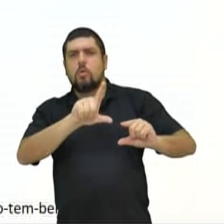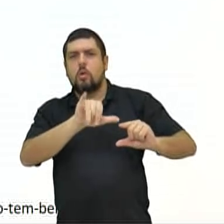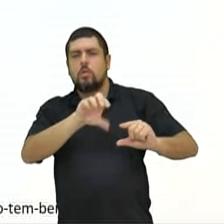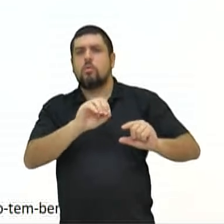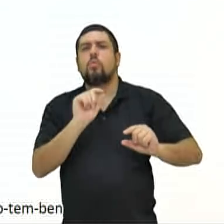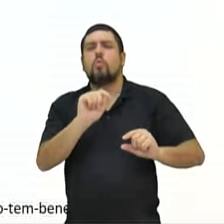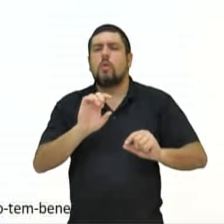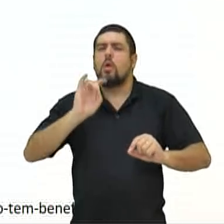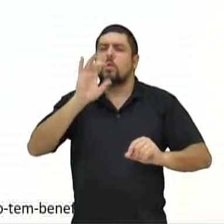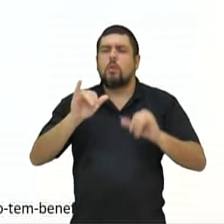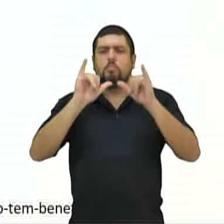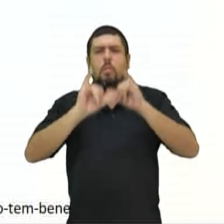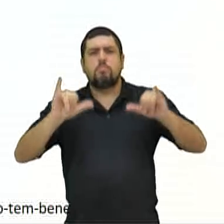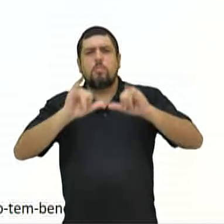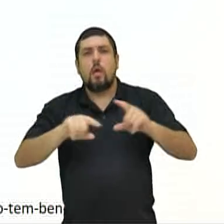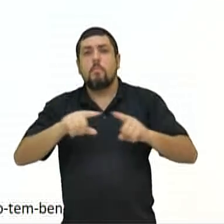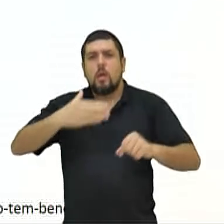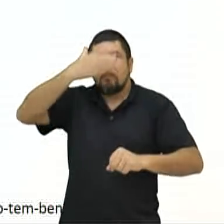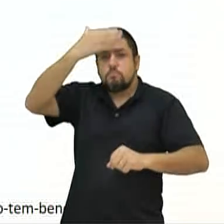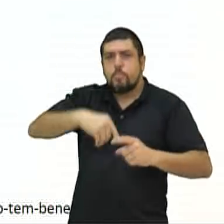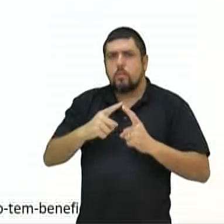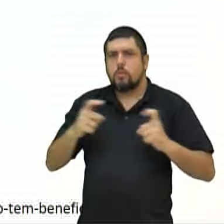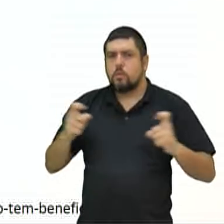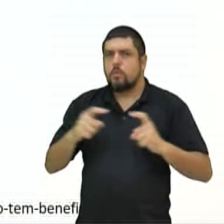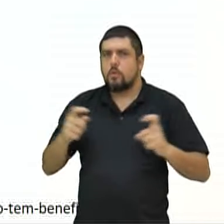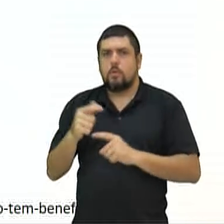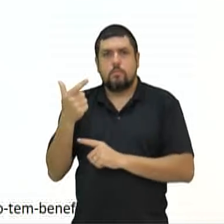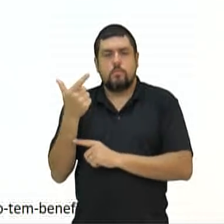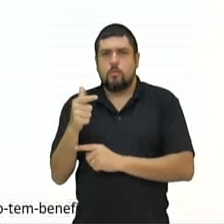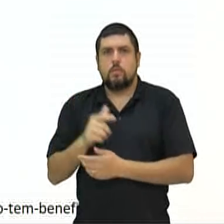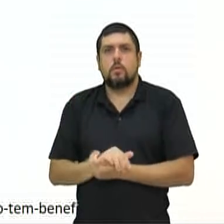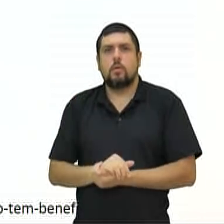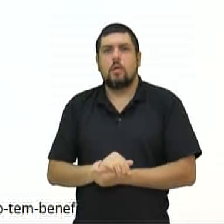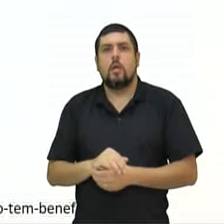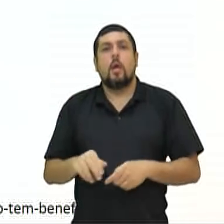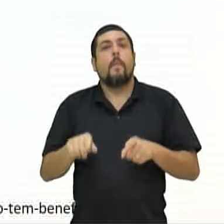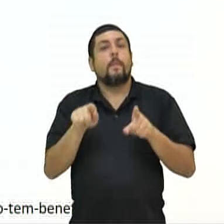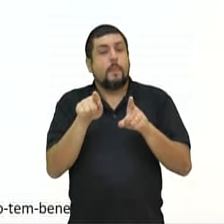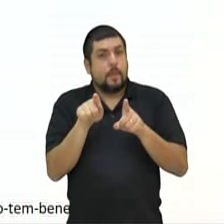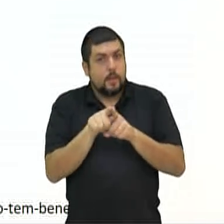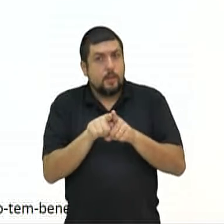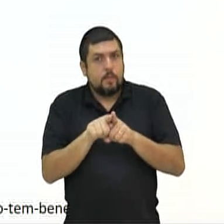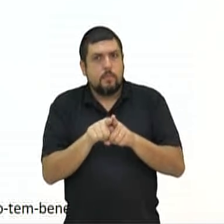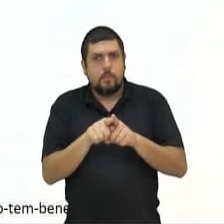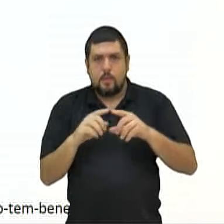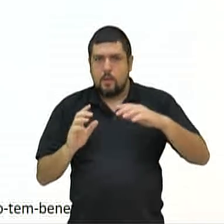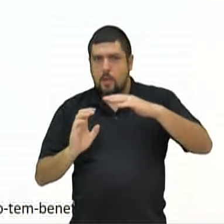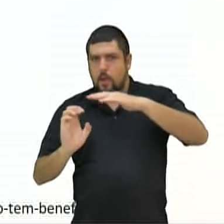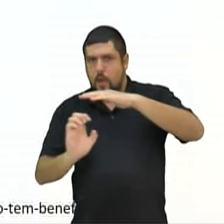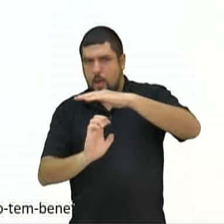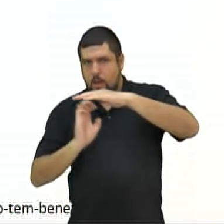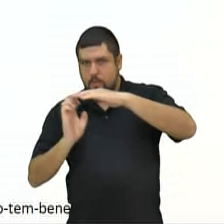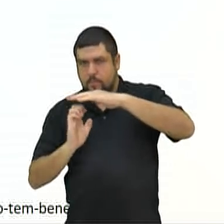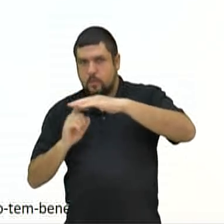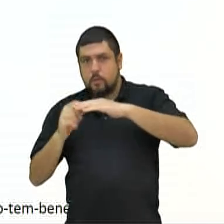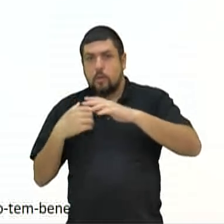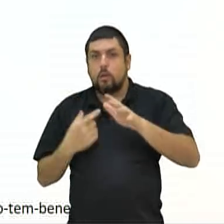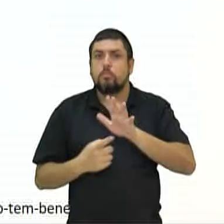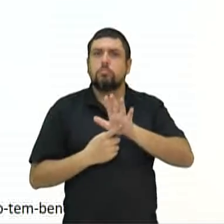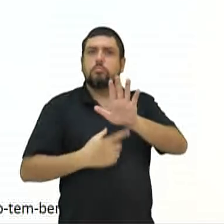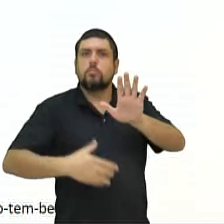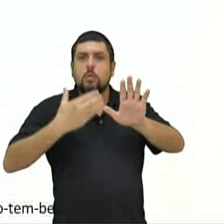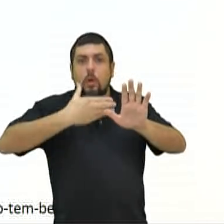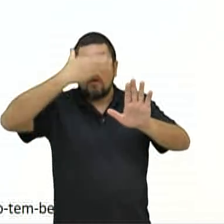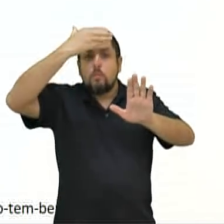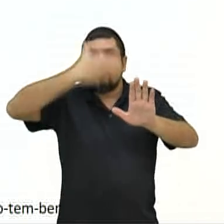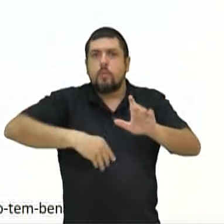marqueteiro e sem comprovação científica. E a RE, no caso a empresa, não conseguiu demonstrar o